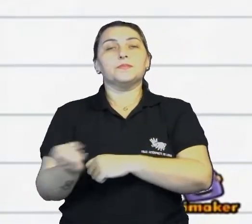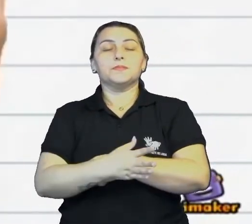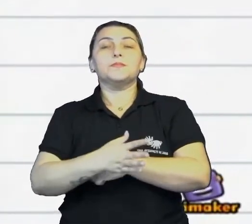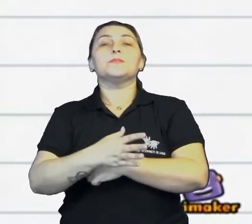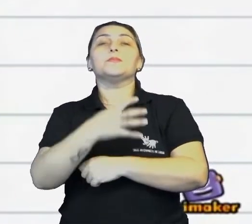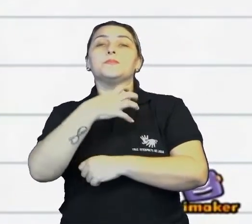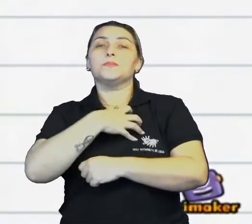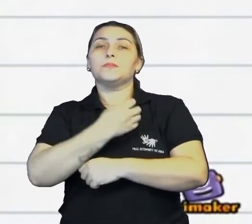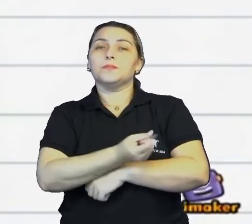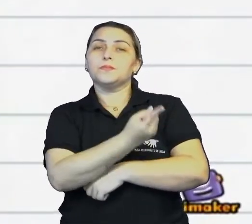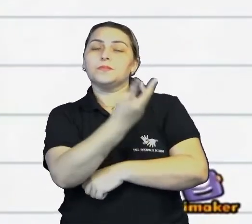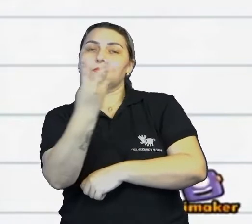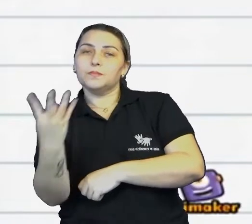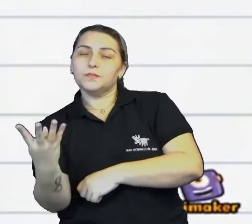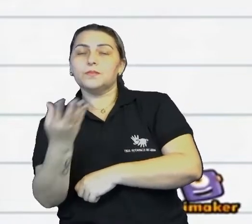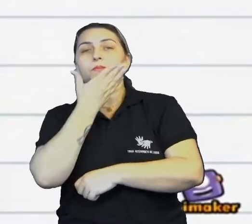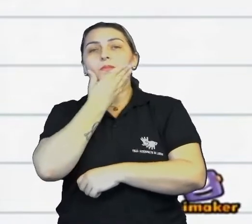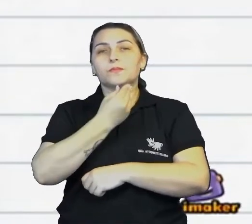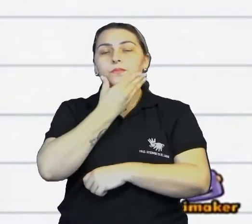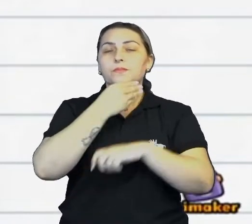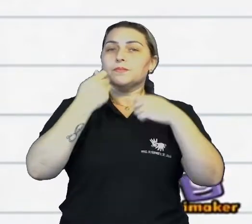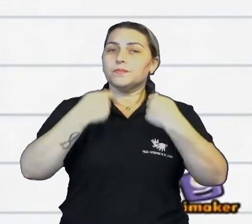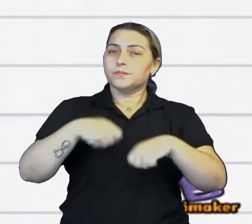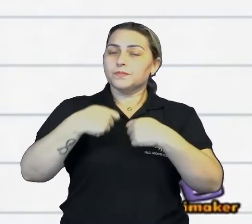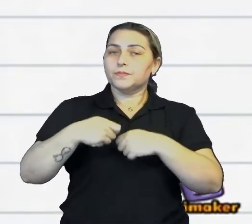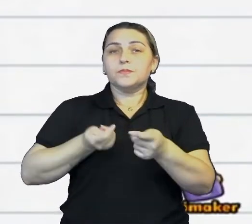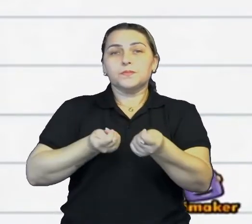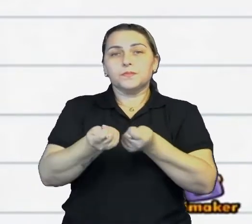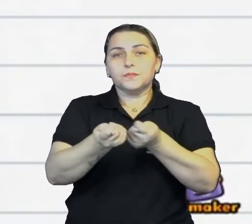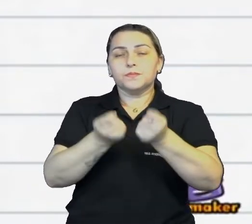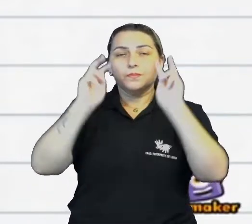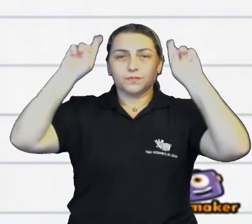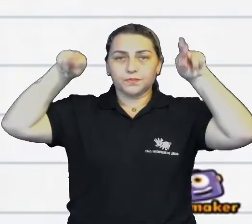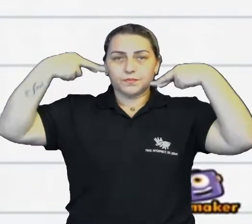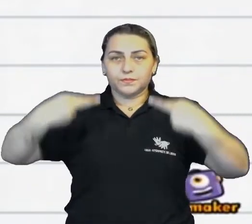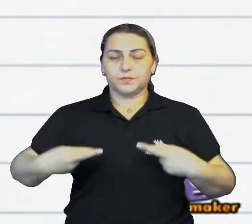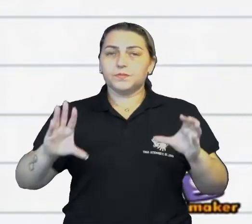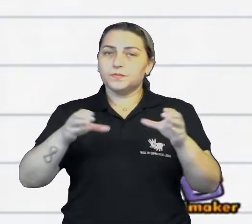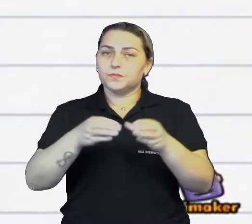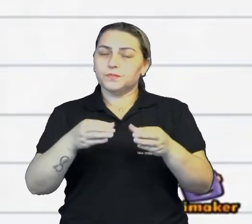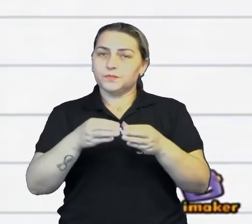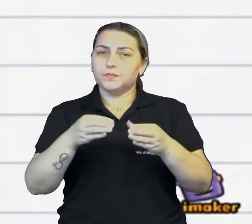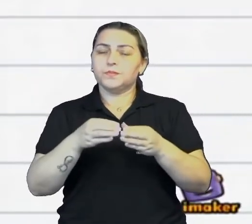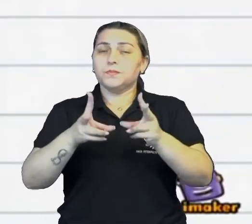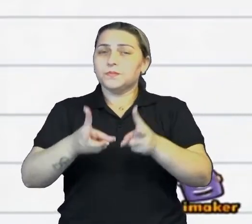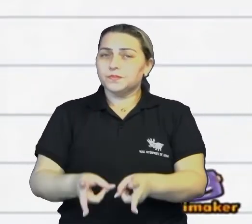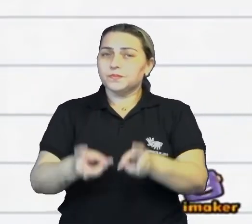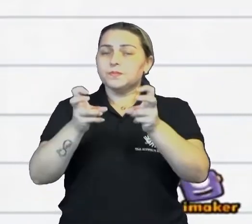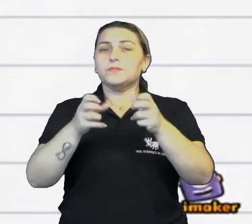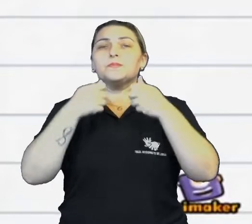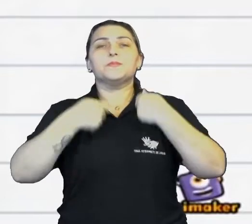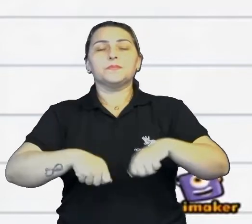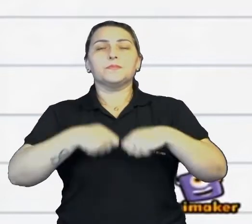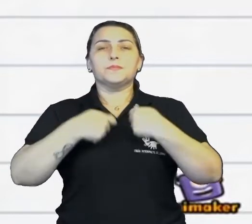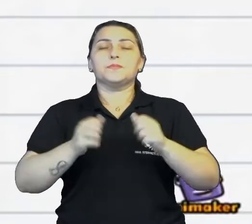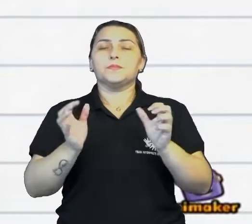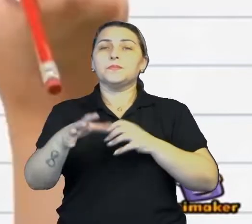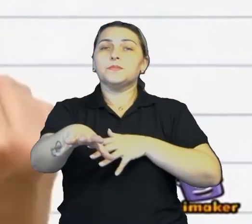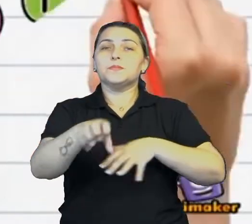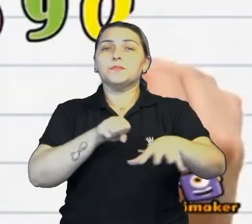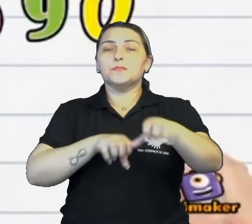de contagem, pois os homens precisavam controlar o seu rebanho. Com o tempo, foi percebendo-se a necessidade de agrupar